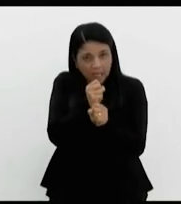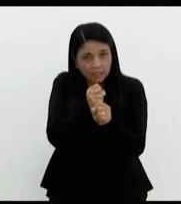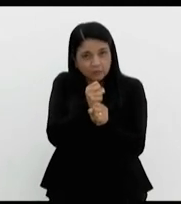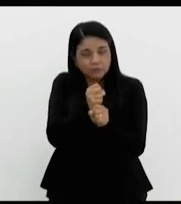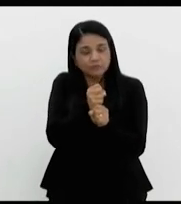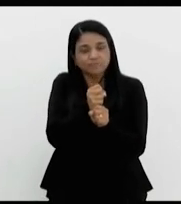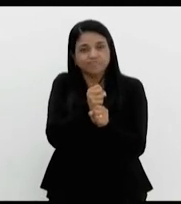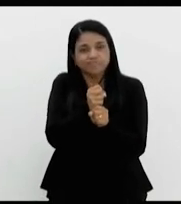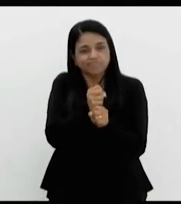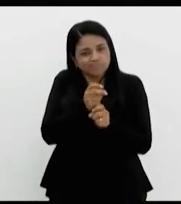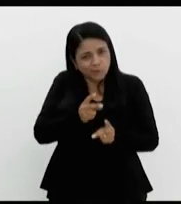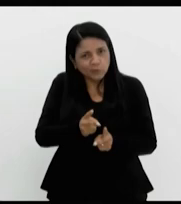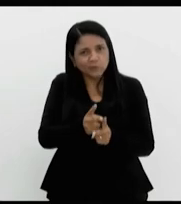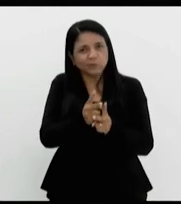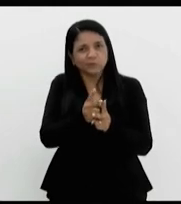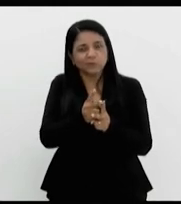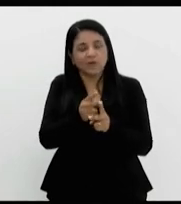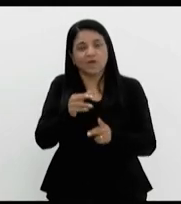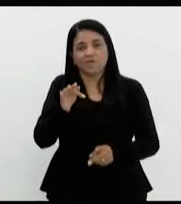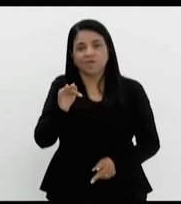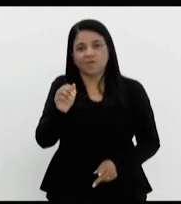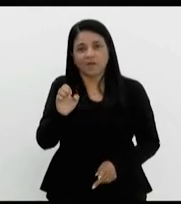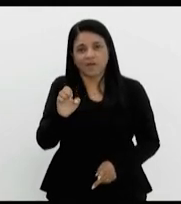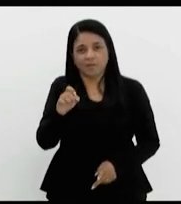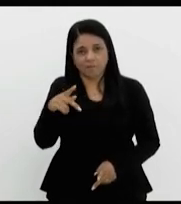vendo que a FAEP